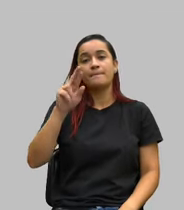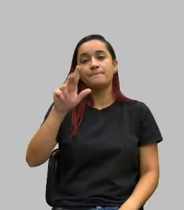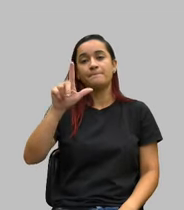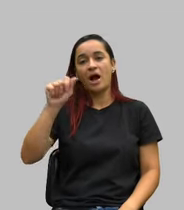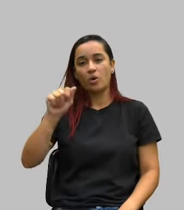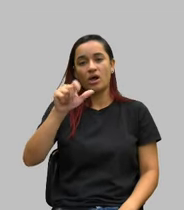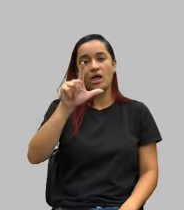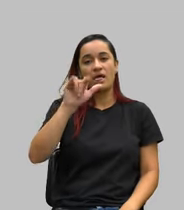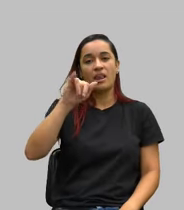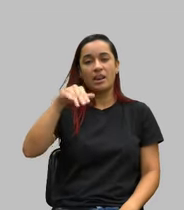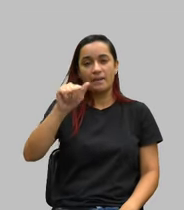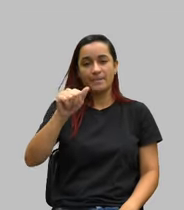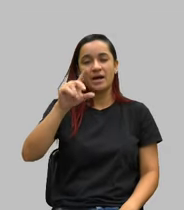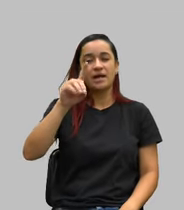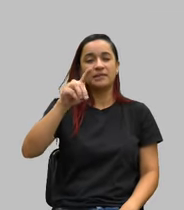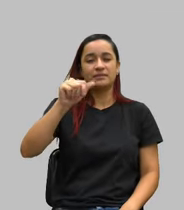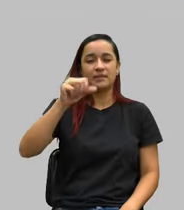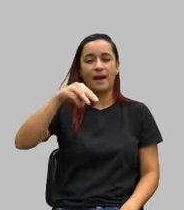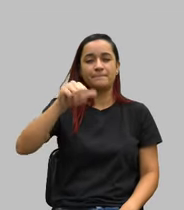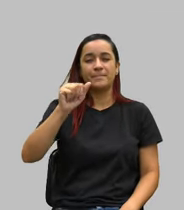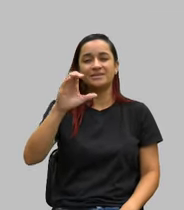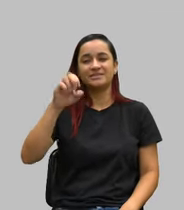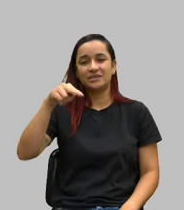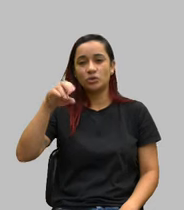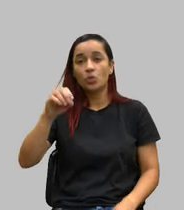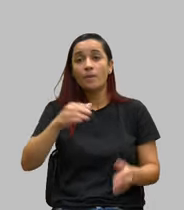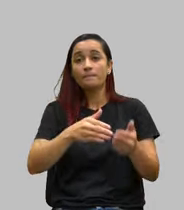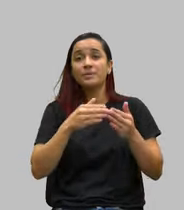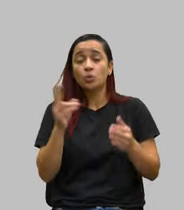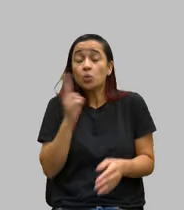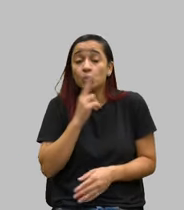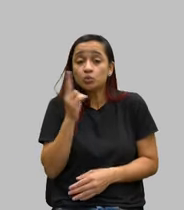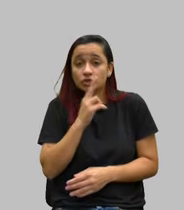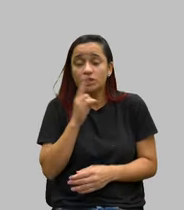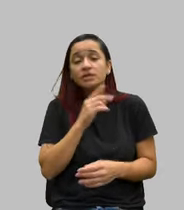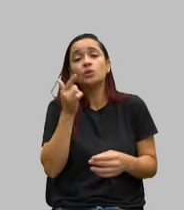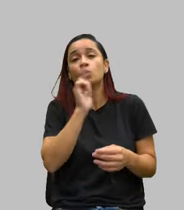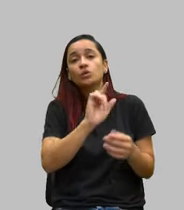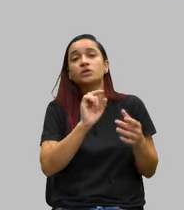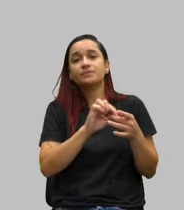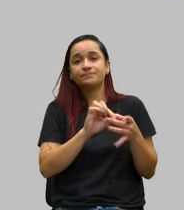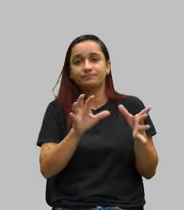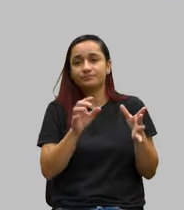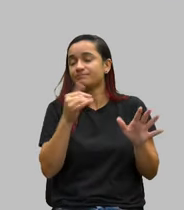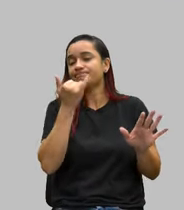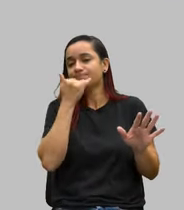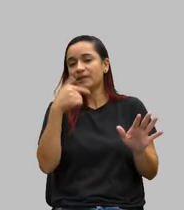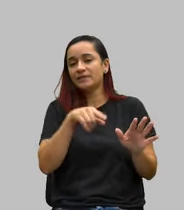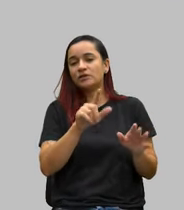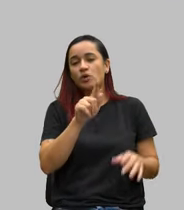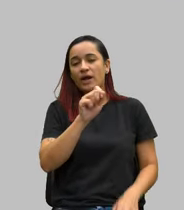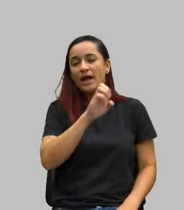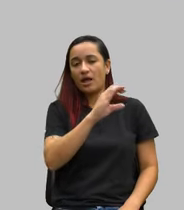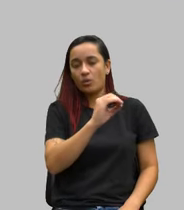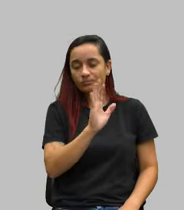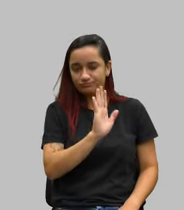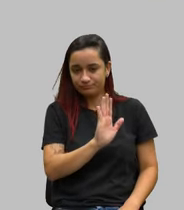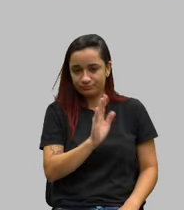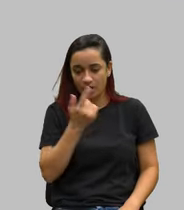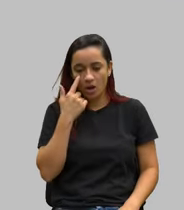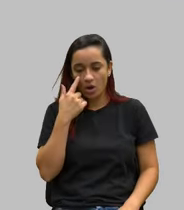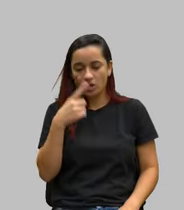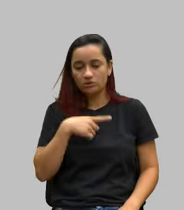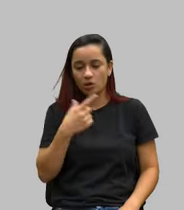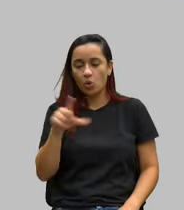Maceno pedido de providência para desencadear com urgência né Essa aqui é o da do gaec mas pera aí tem um outra aqui que eu faço para